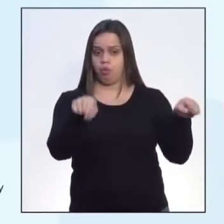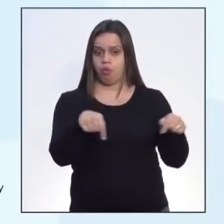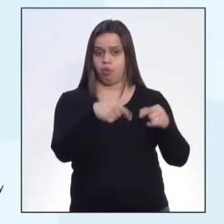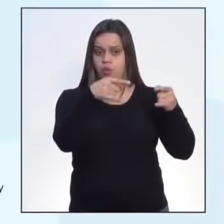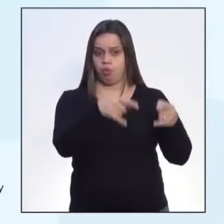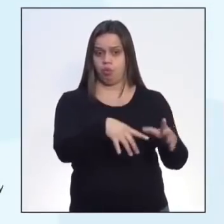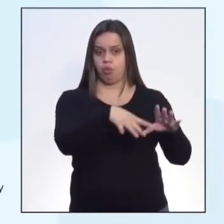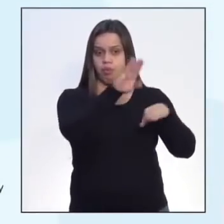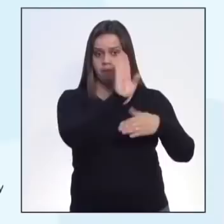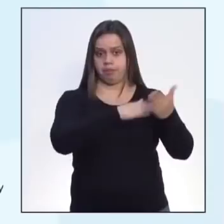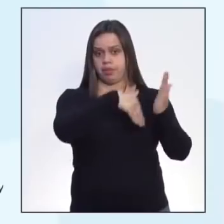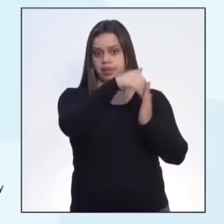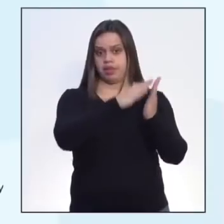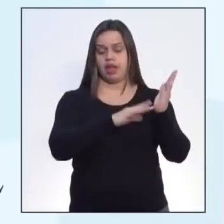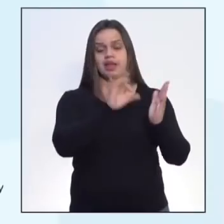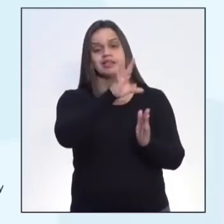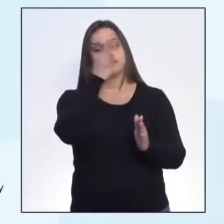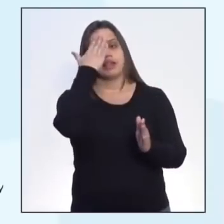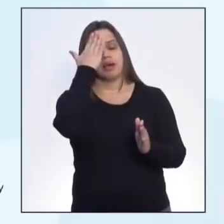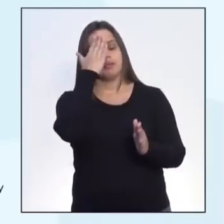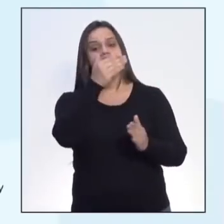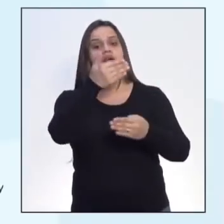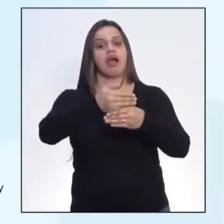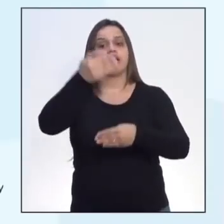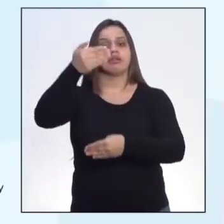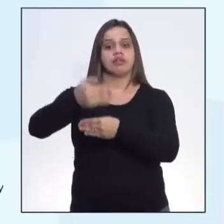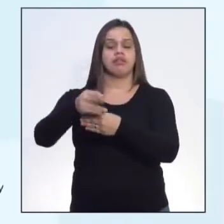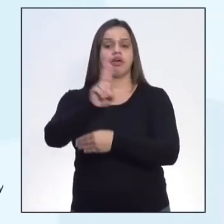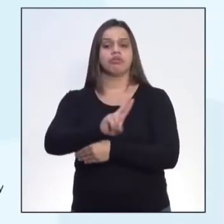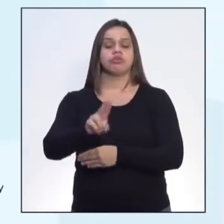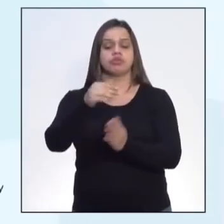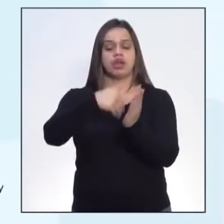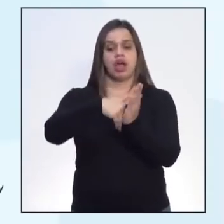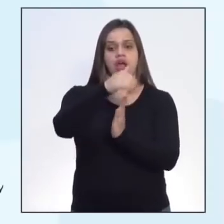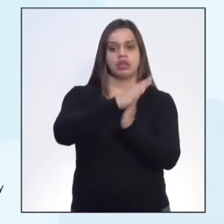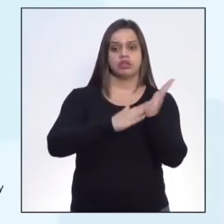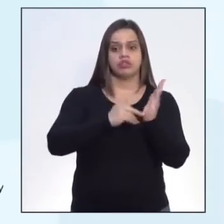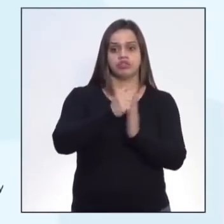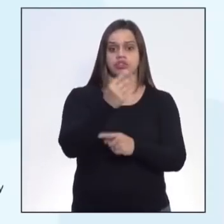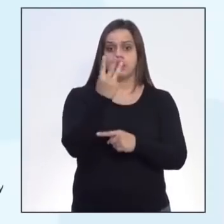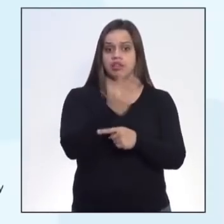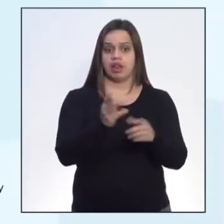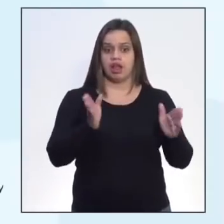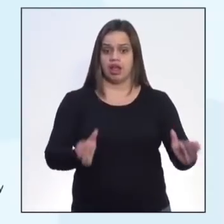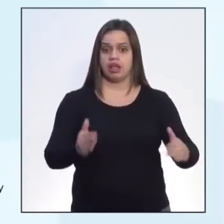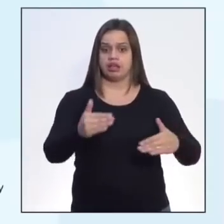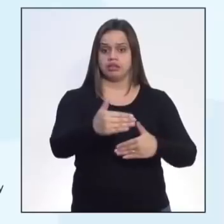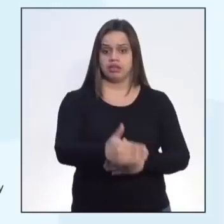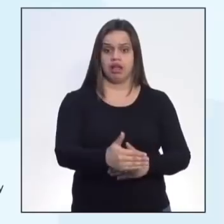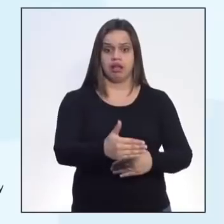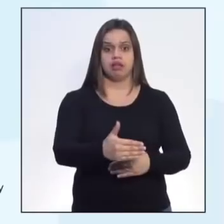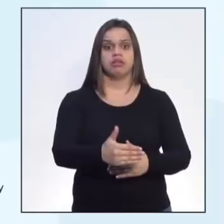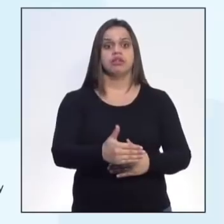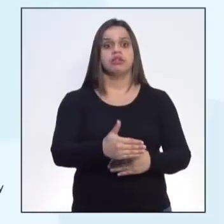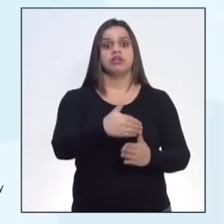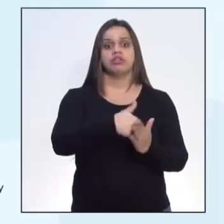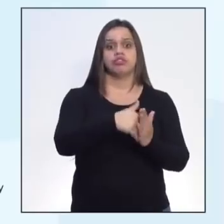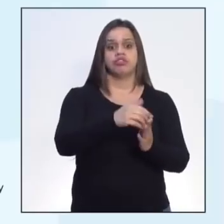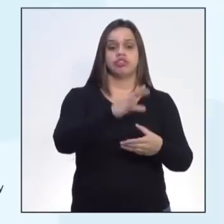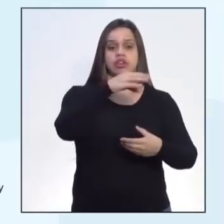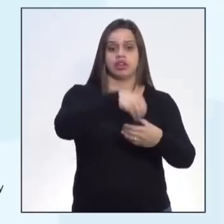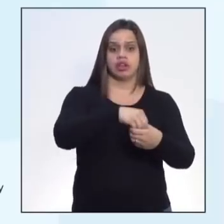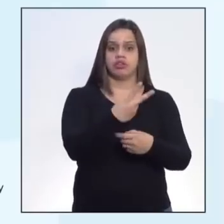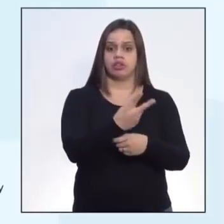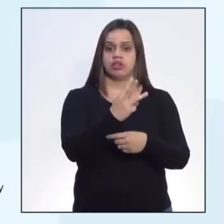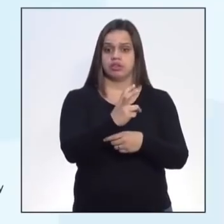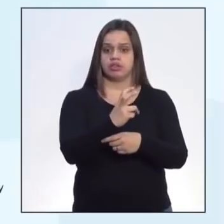sabe que cada parede a ser pintada consome, em média, 3 latas de tinta com